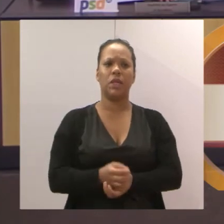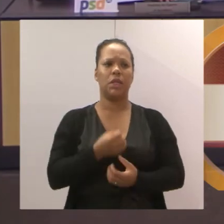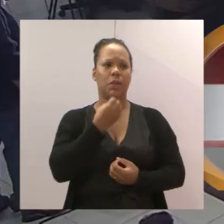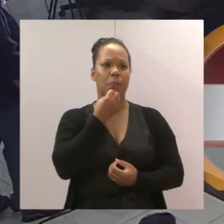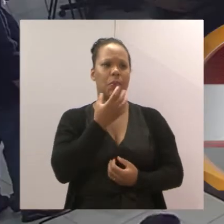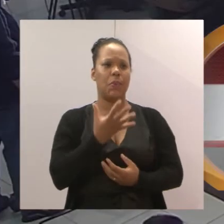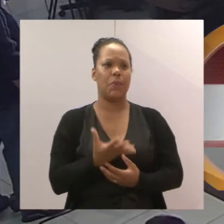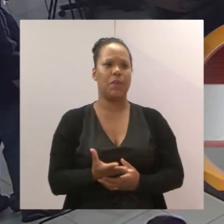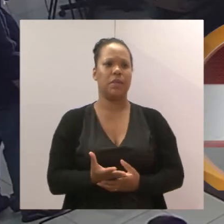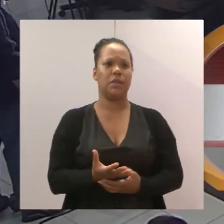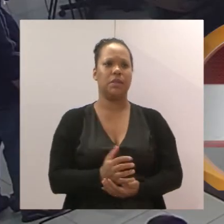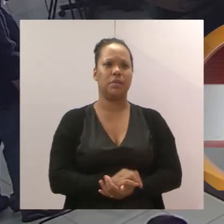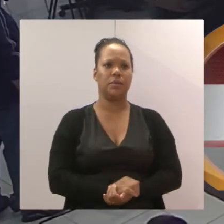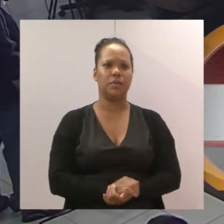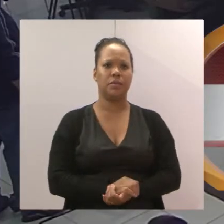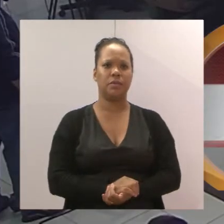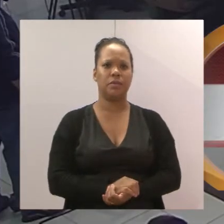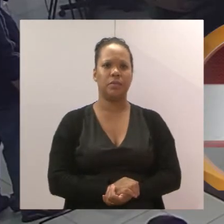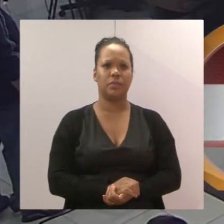julgamento.